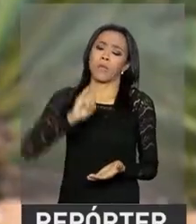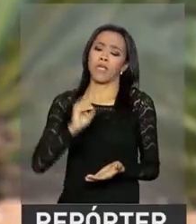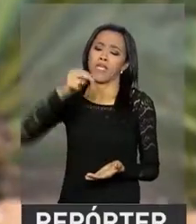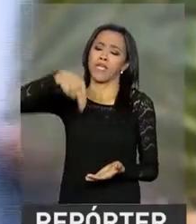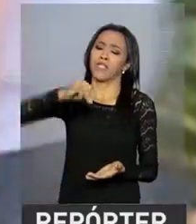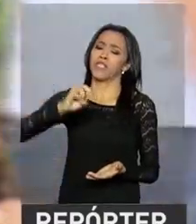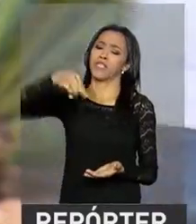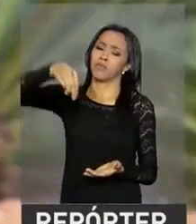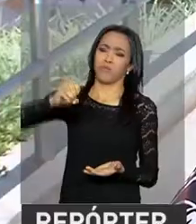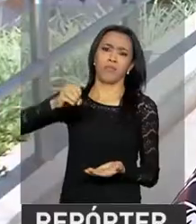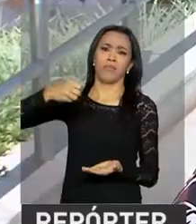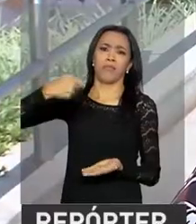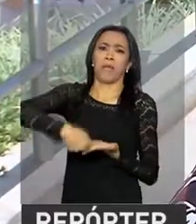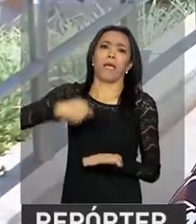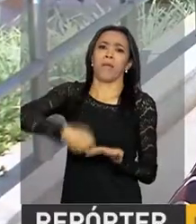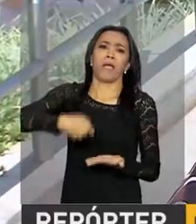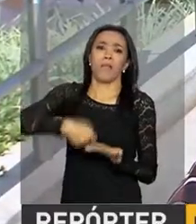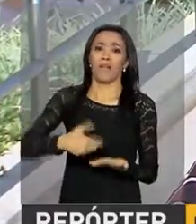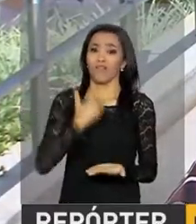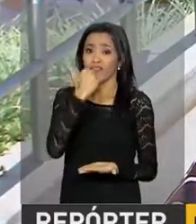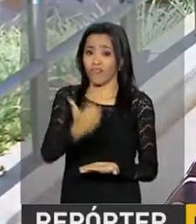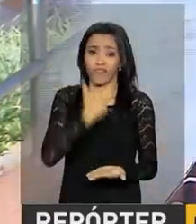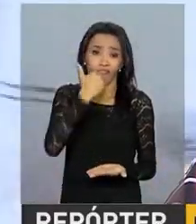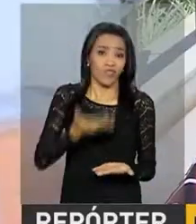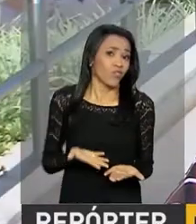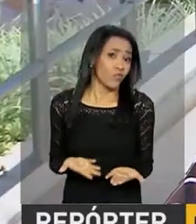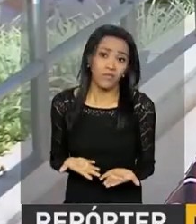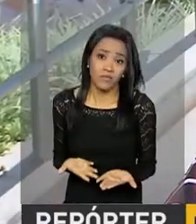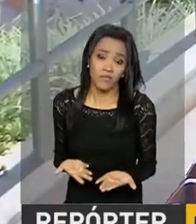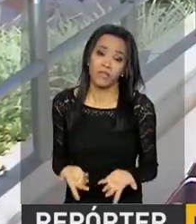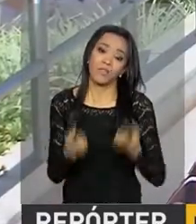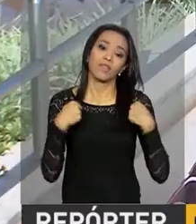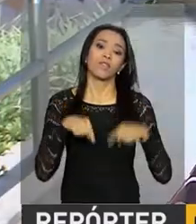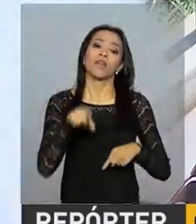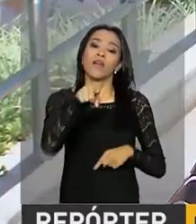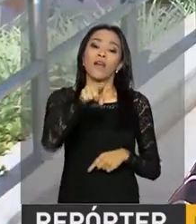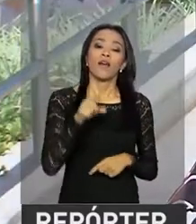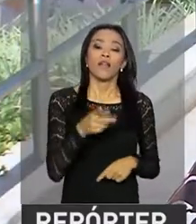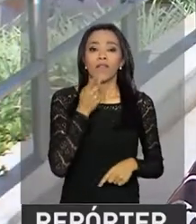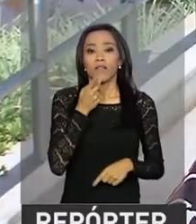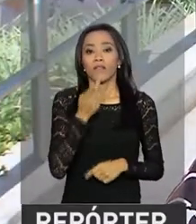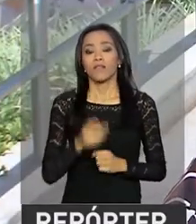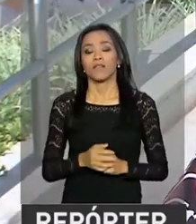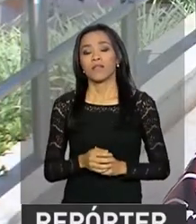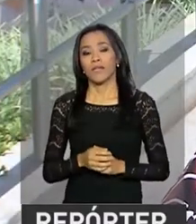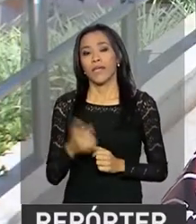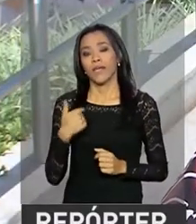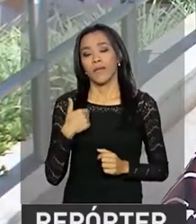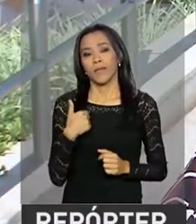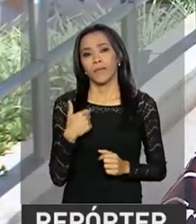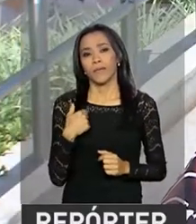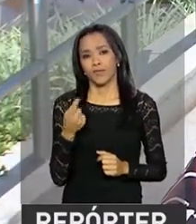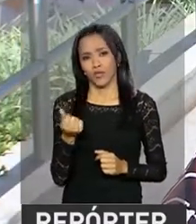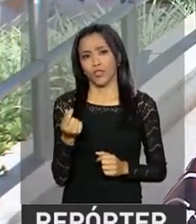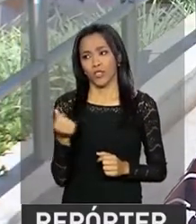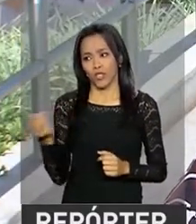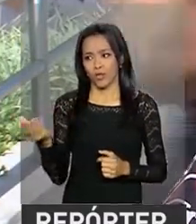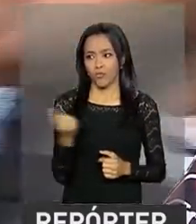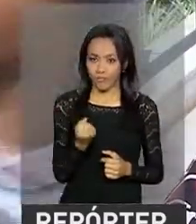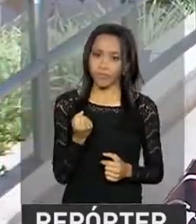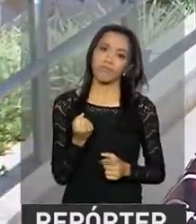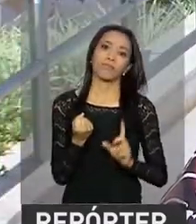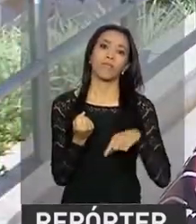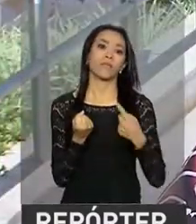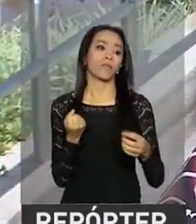não existe, minha filha. Eu paguei um mínimo, depois eu esperei entrar um dinheirinho para poder pagar o restante,